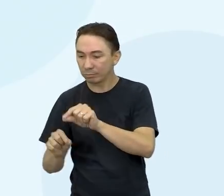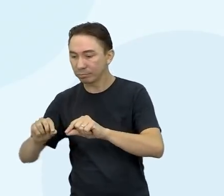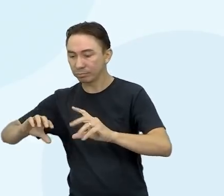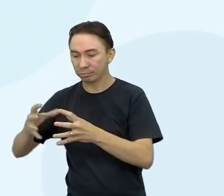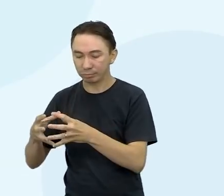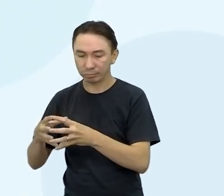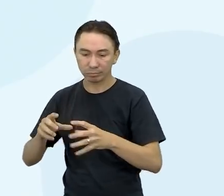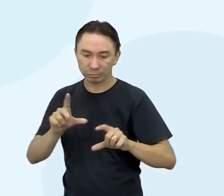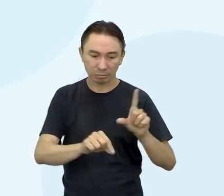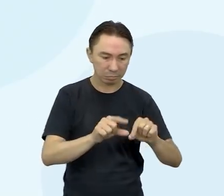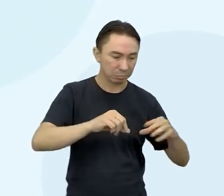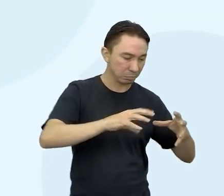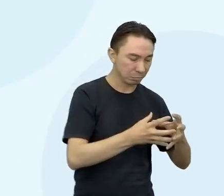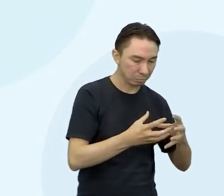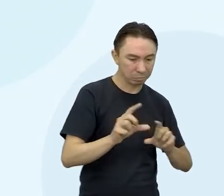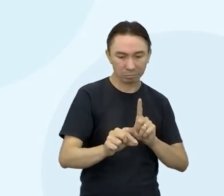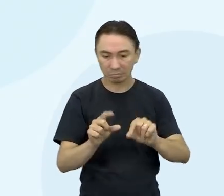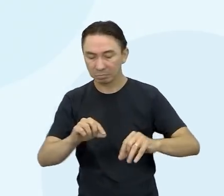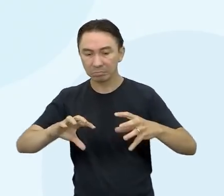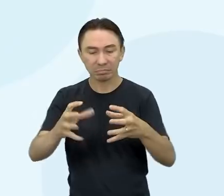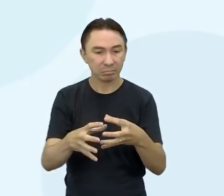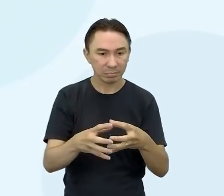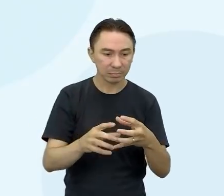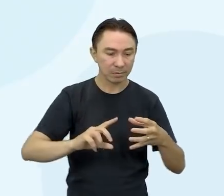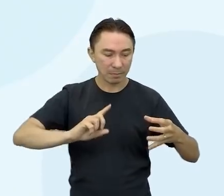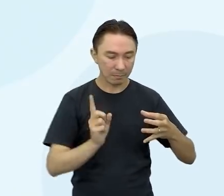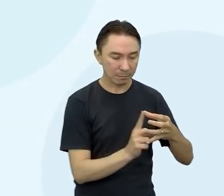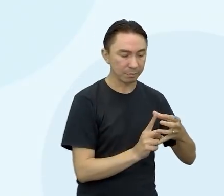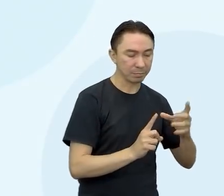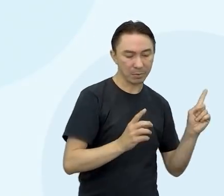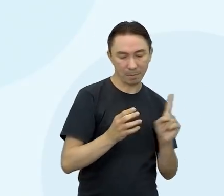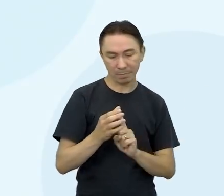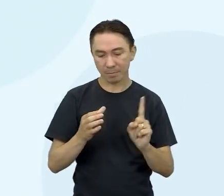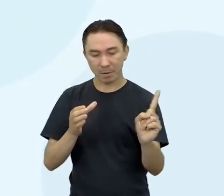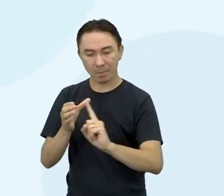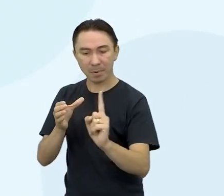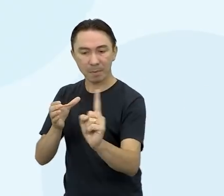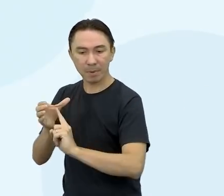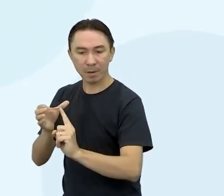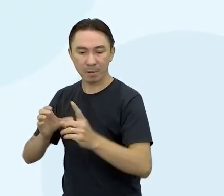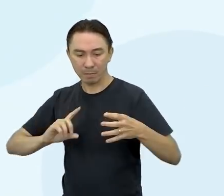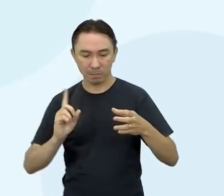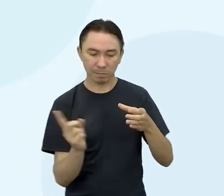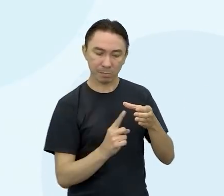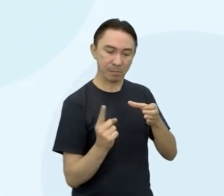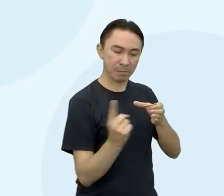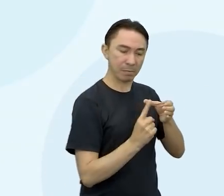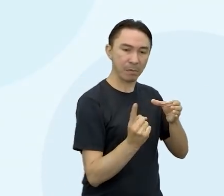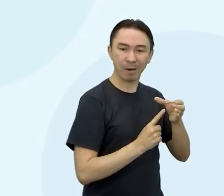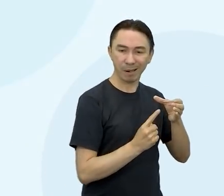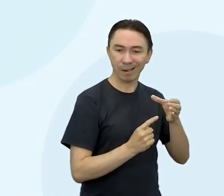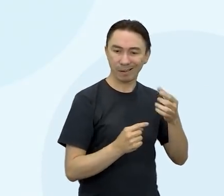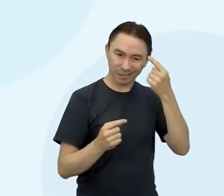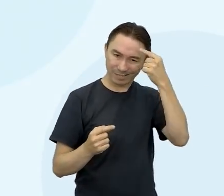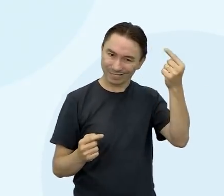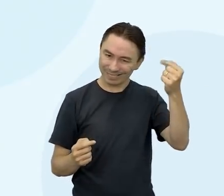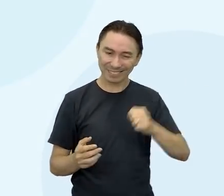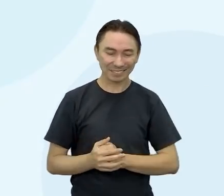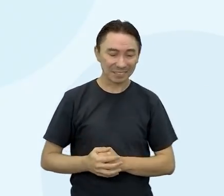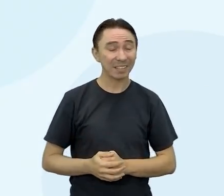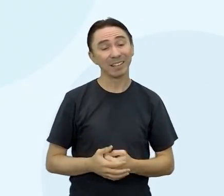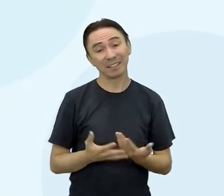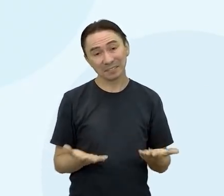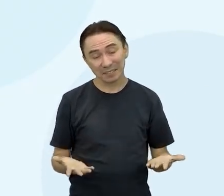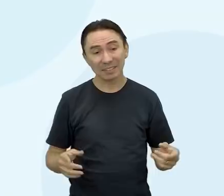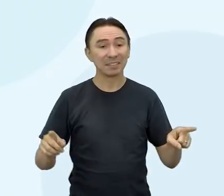de proficiência, olhando esse percurso de aprendizagem. E o que é mais comum é dentro da própria turma, que a gente chama